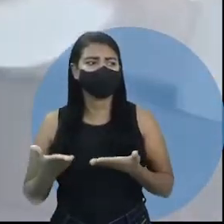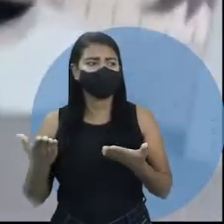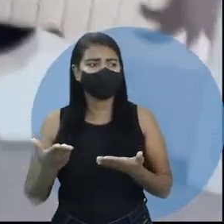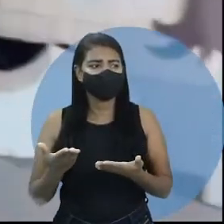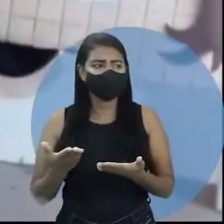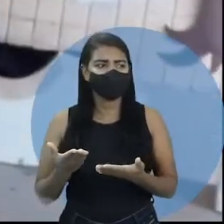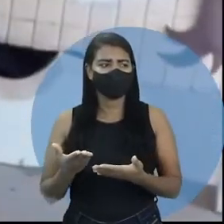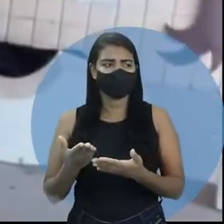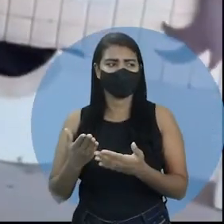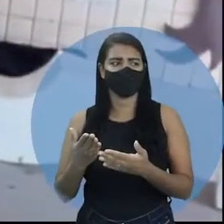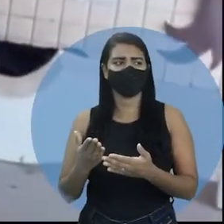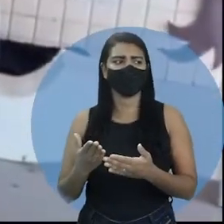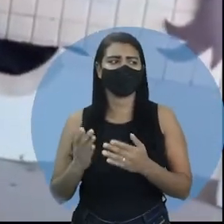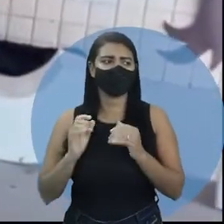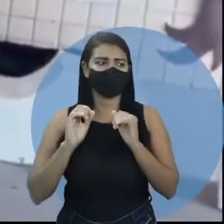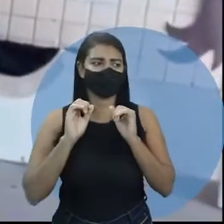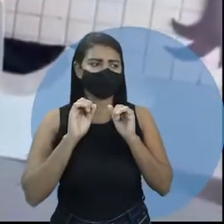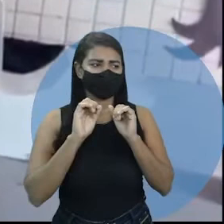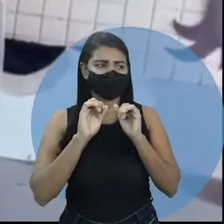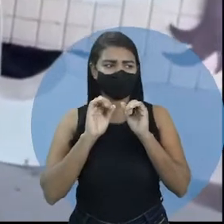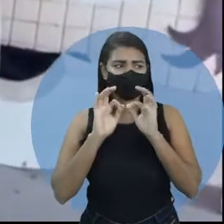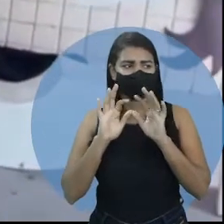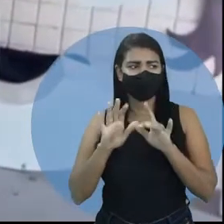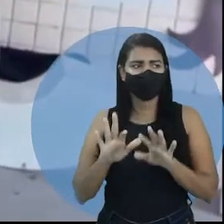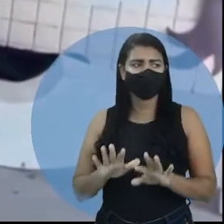colocar a mão eu vou